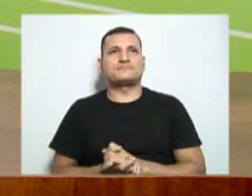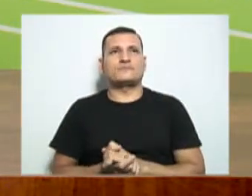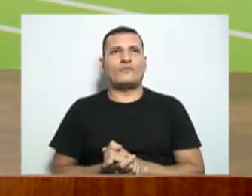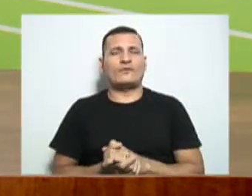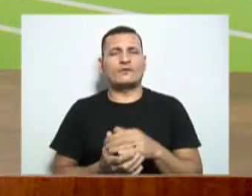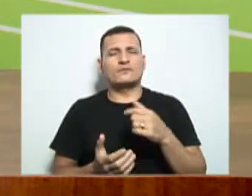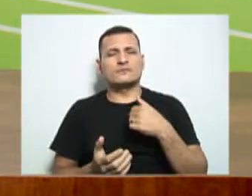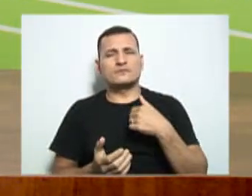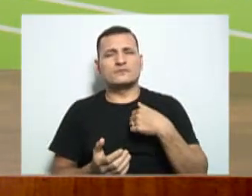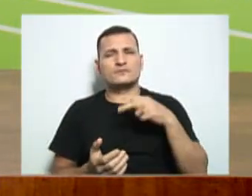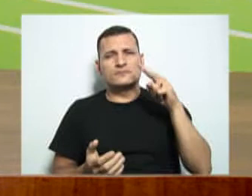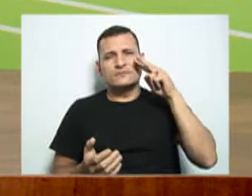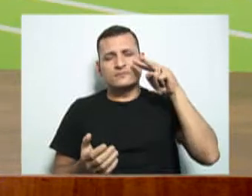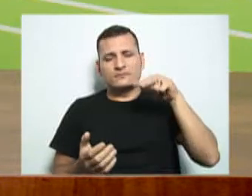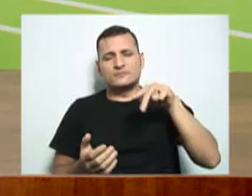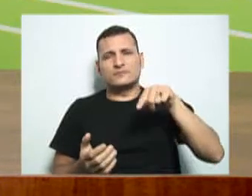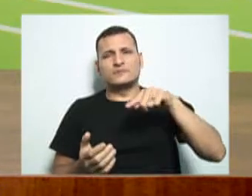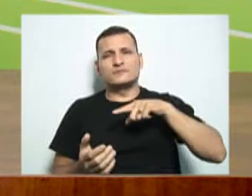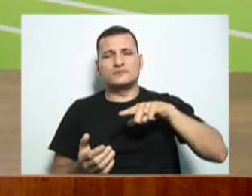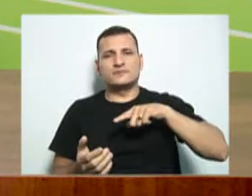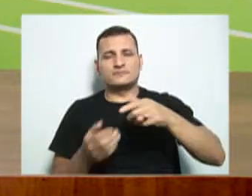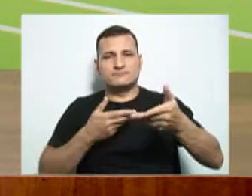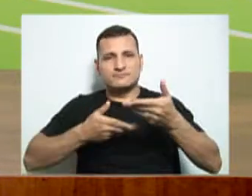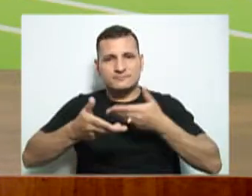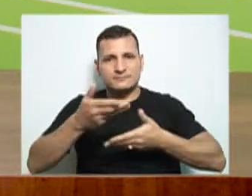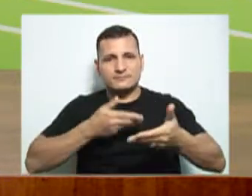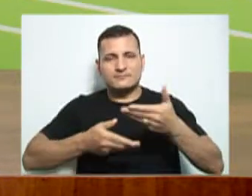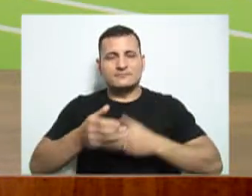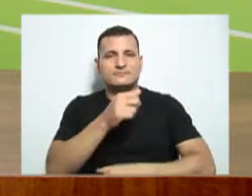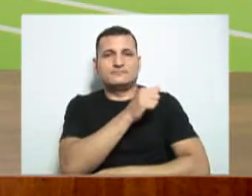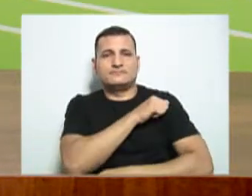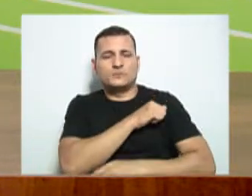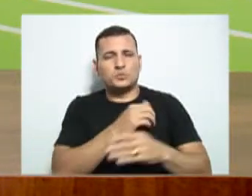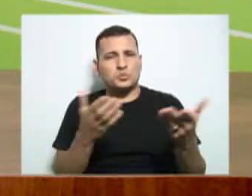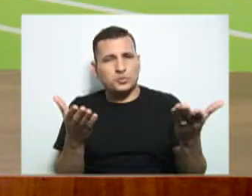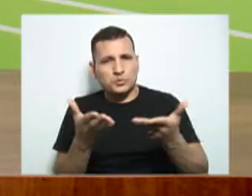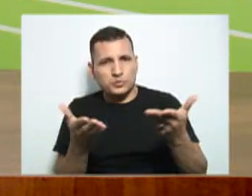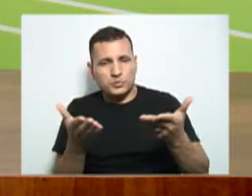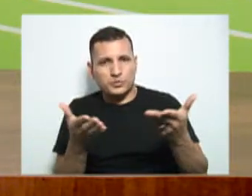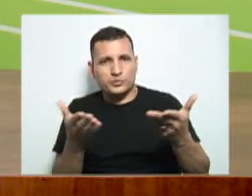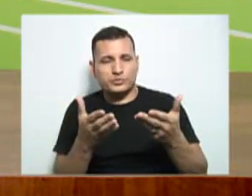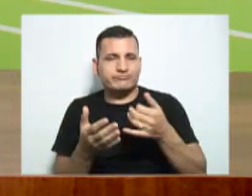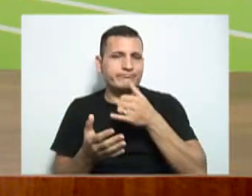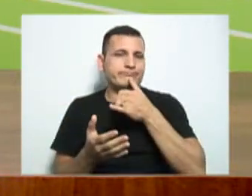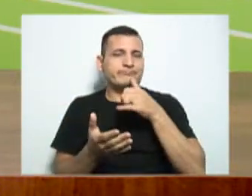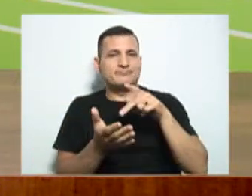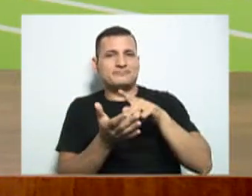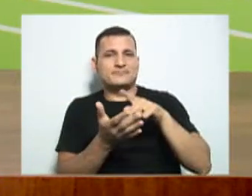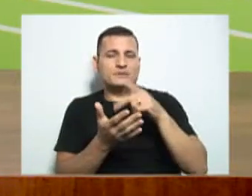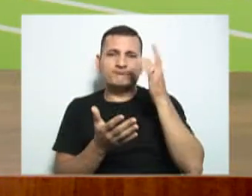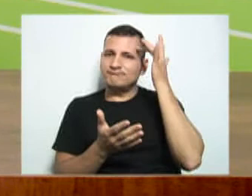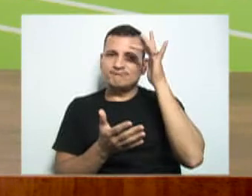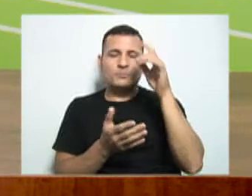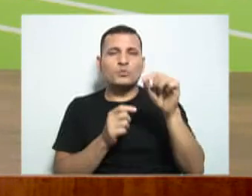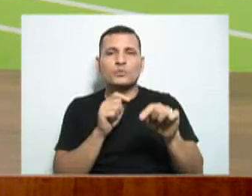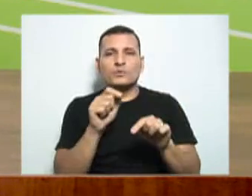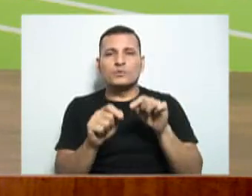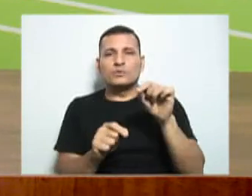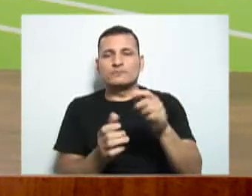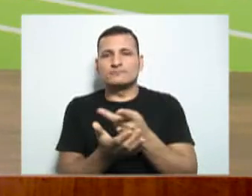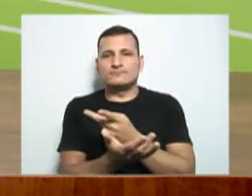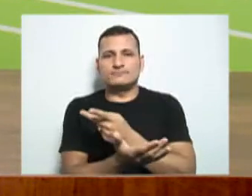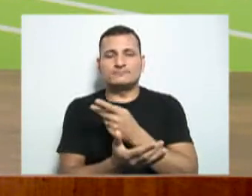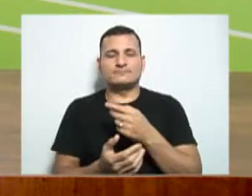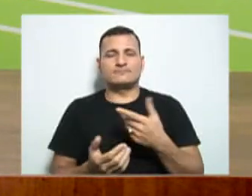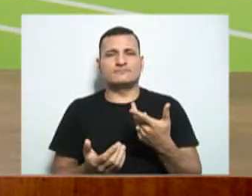eu estou aqui, vamos para as participações. Hoje, infelizmente, não sei o que está acontecendo, a